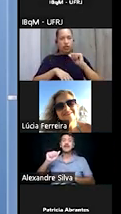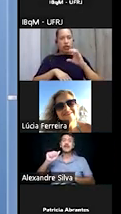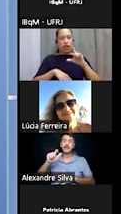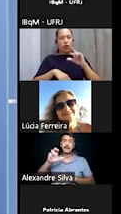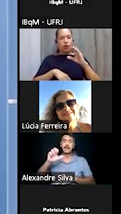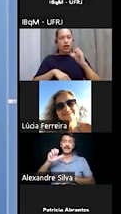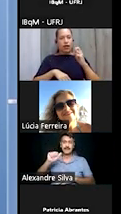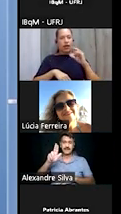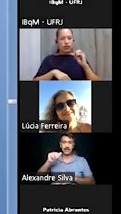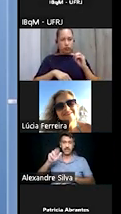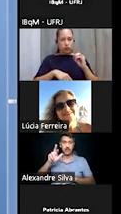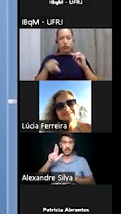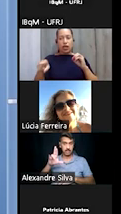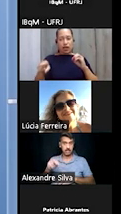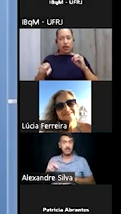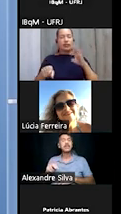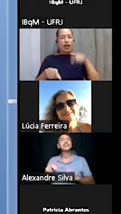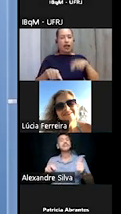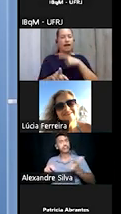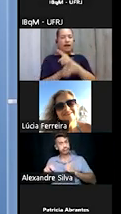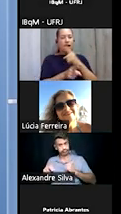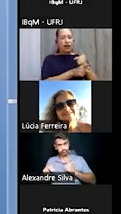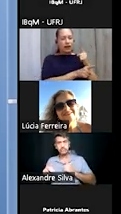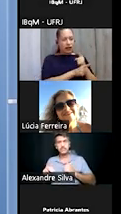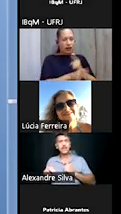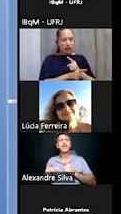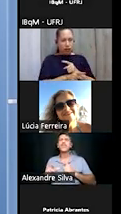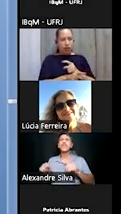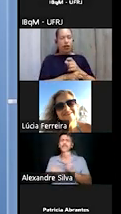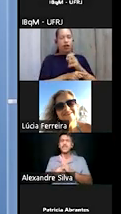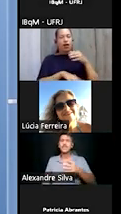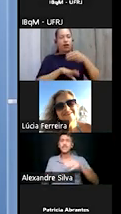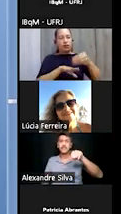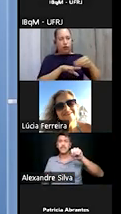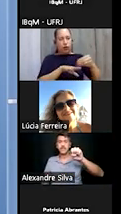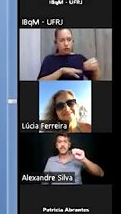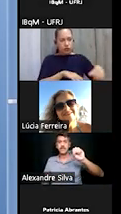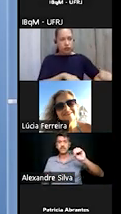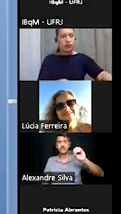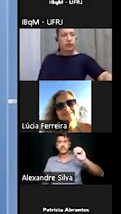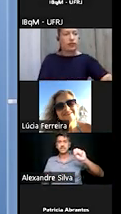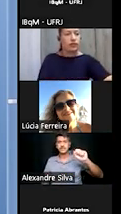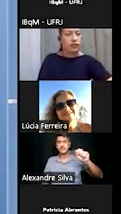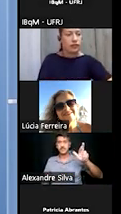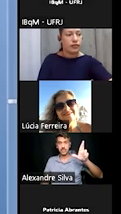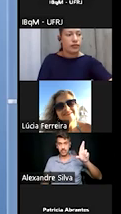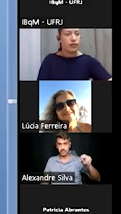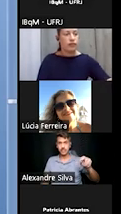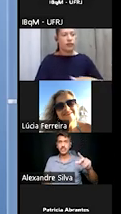são nesses calcários onde nós encontramos os fósseis de Mesossauros brasilienses. E é graças a essa